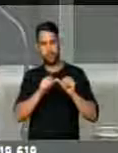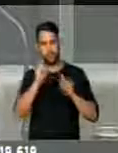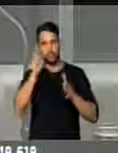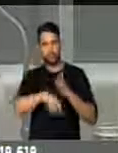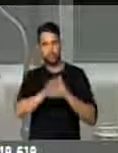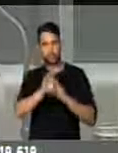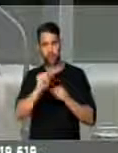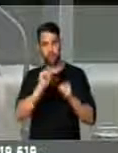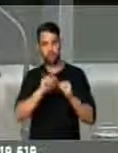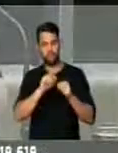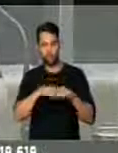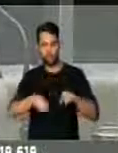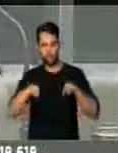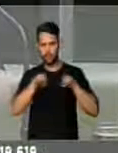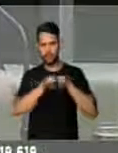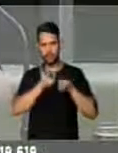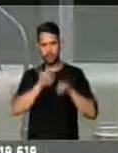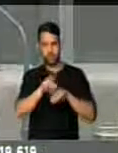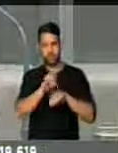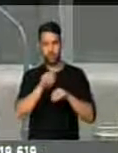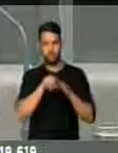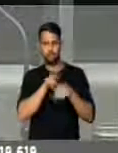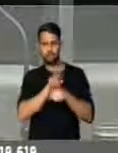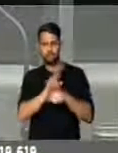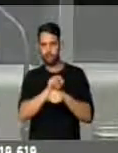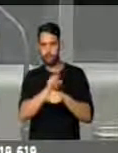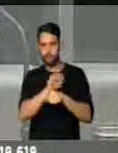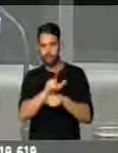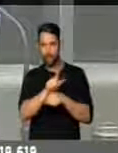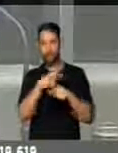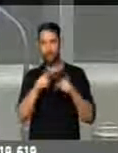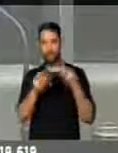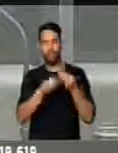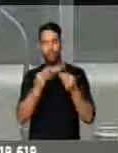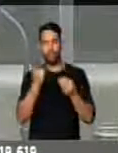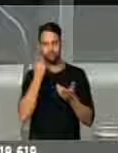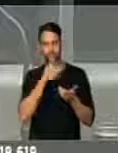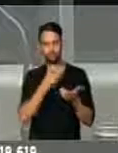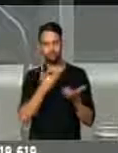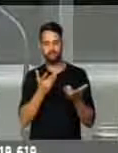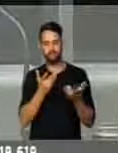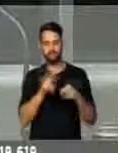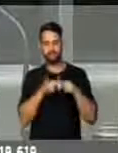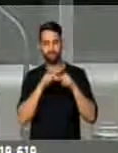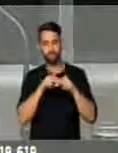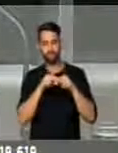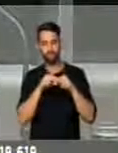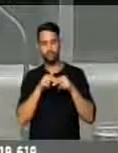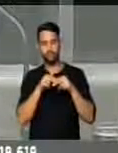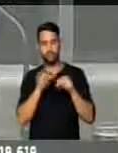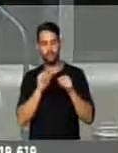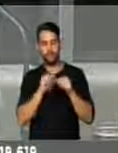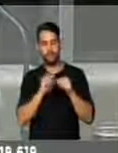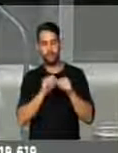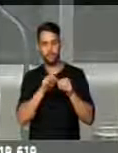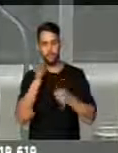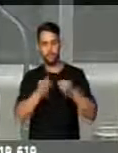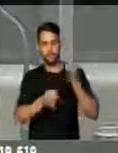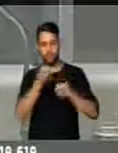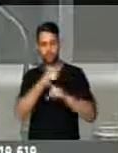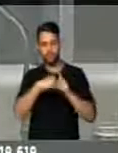que faça a justiça tributária e fiscal como condição para se promover